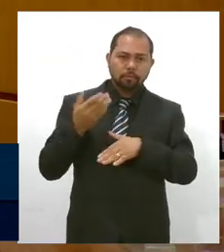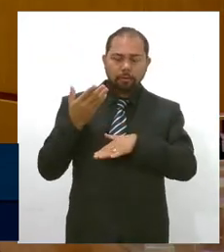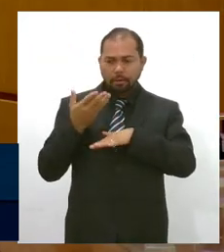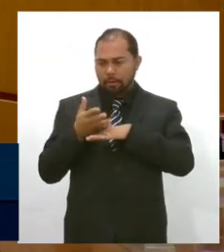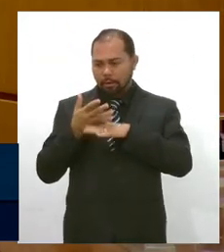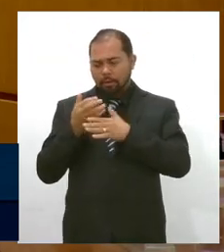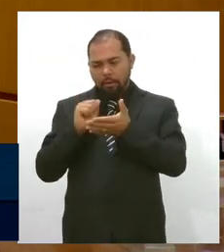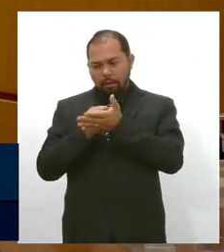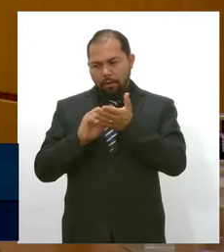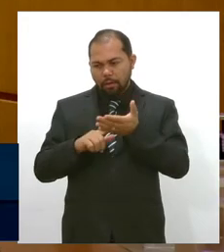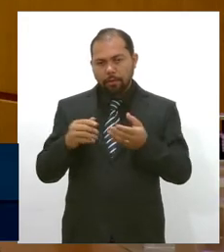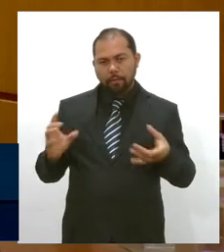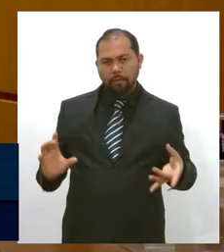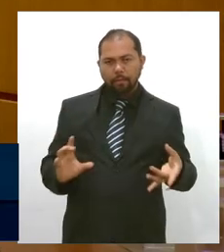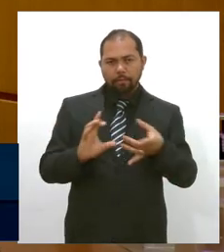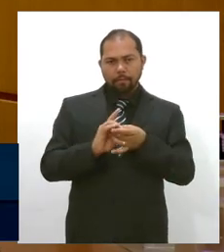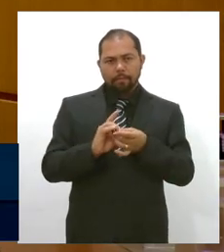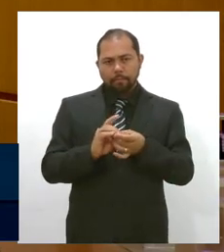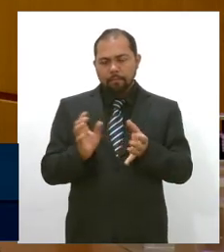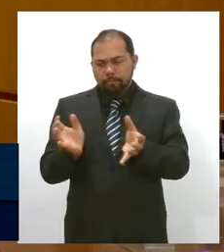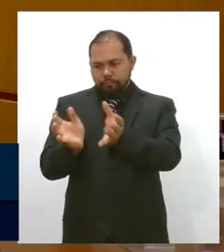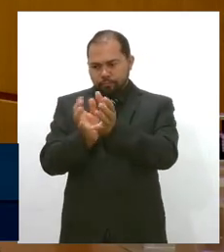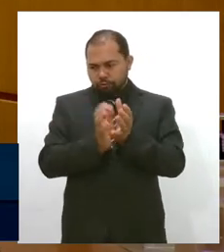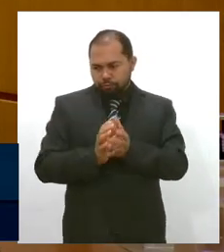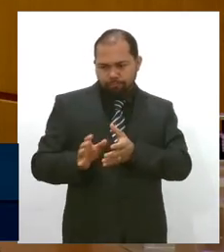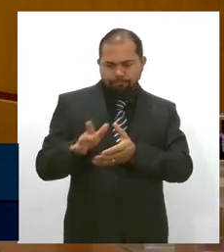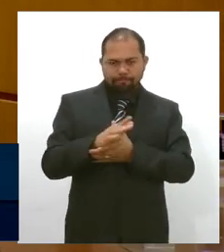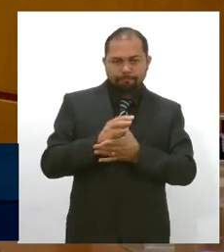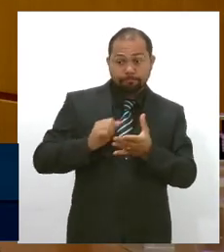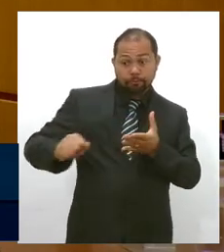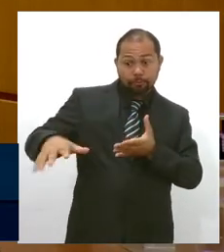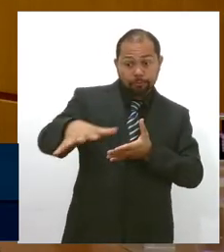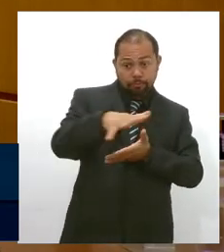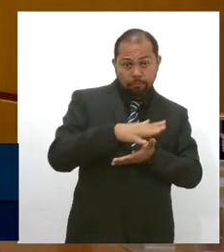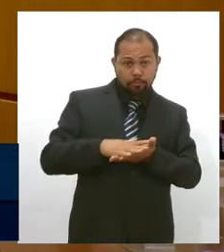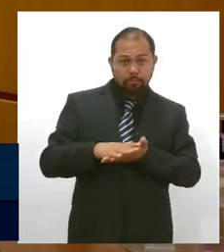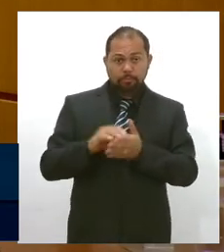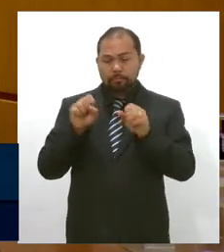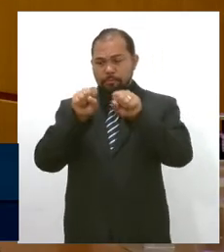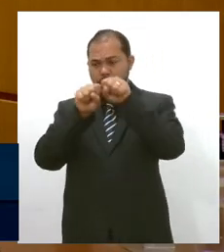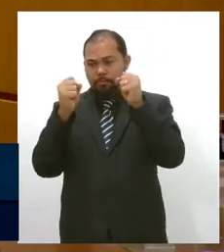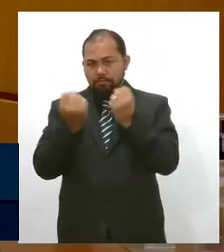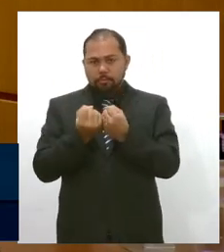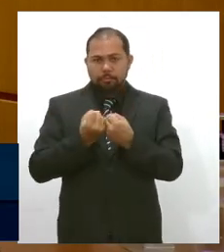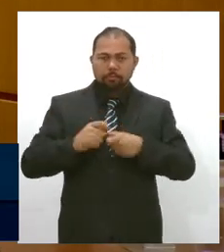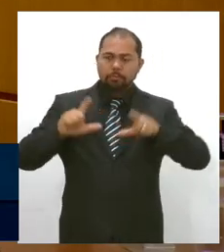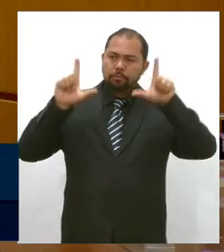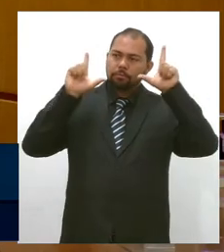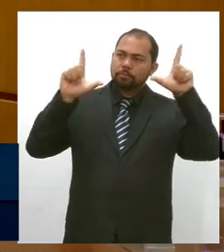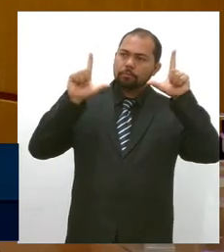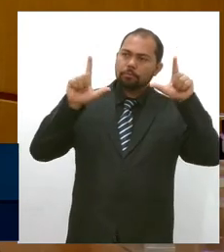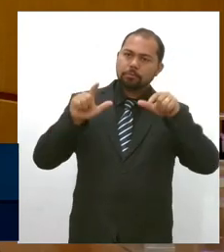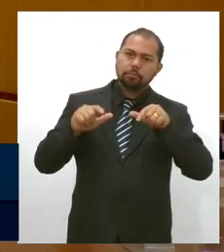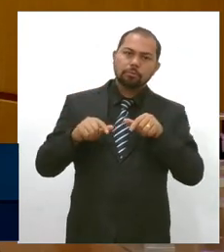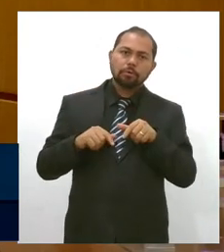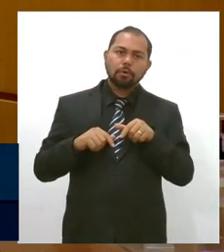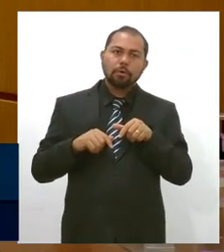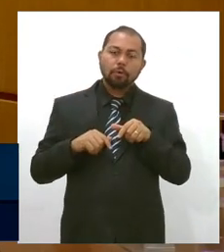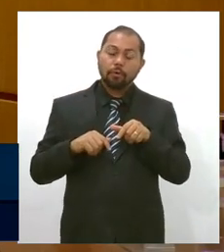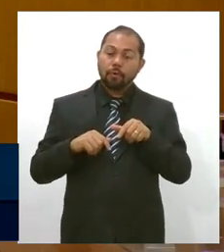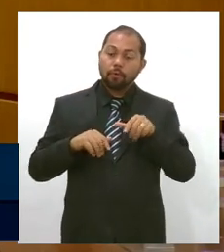um conjunto de outras atividades do seminário da campanha Mar de Luta, que